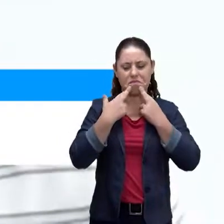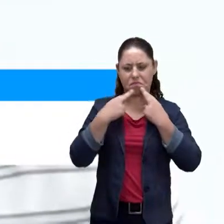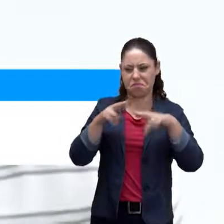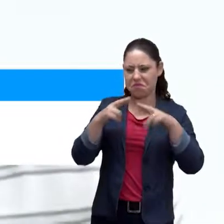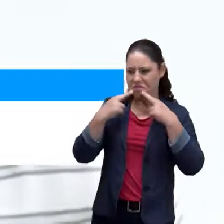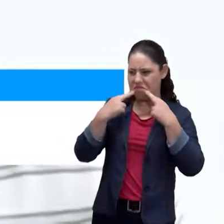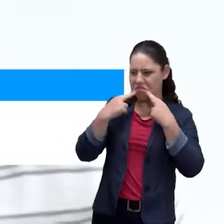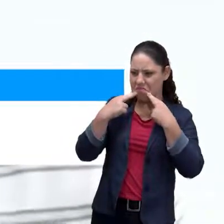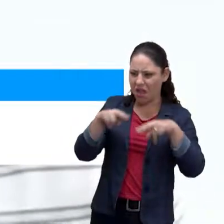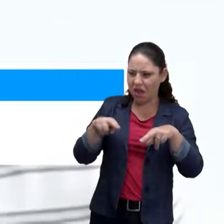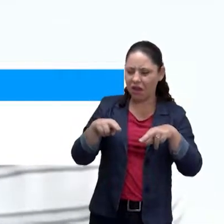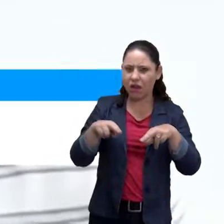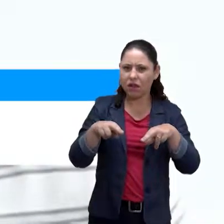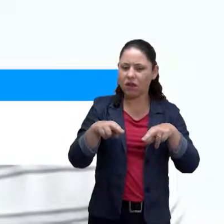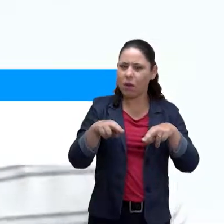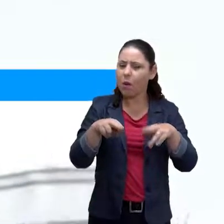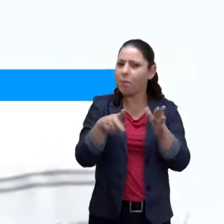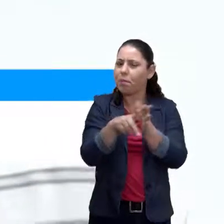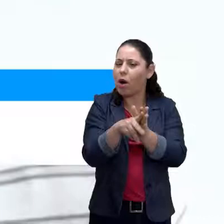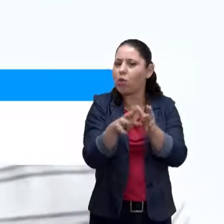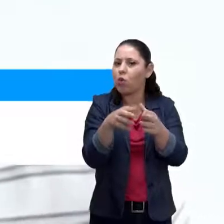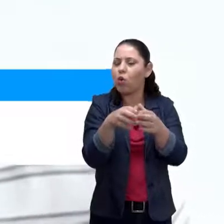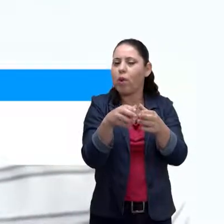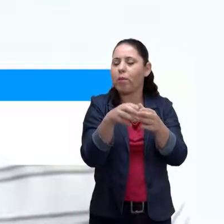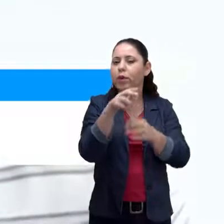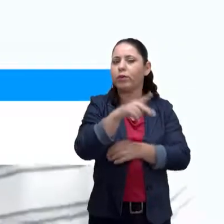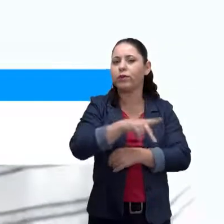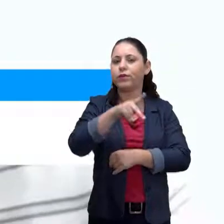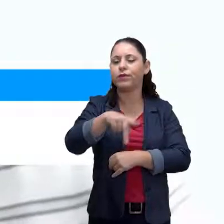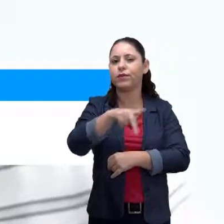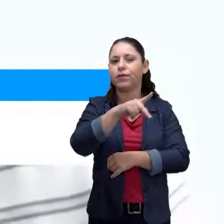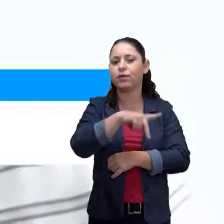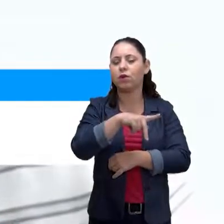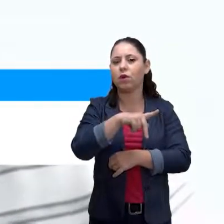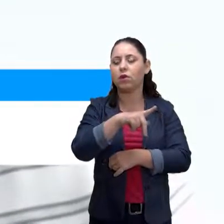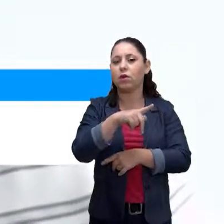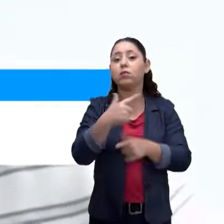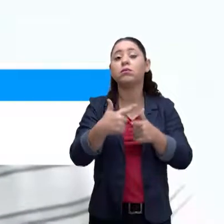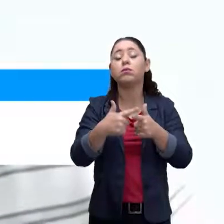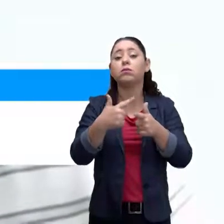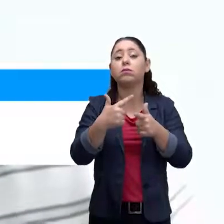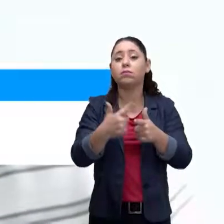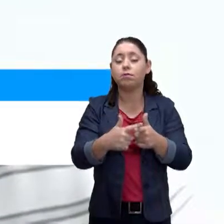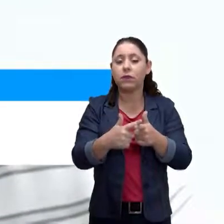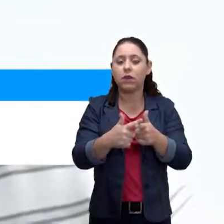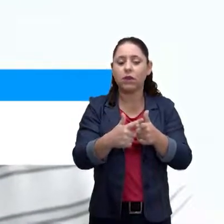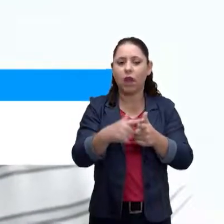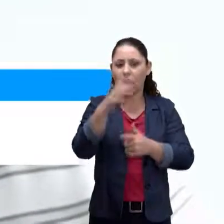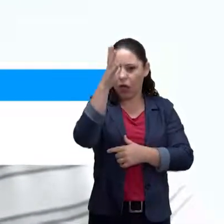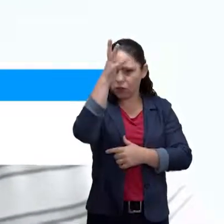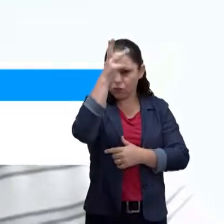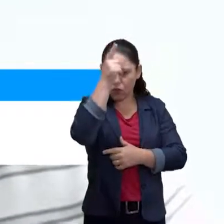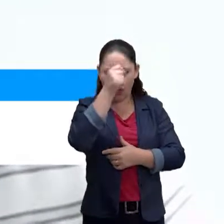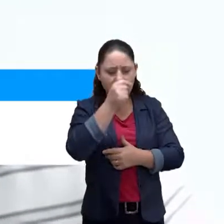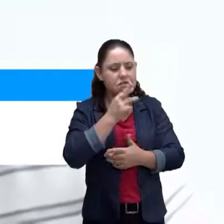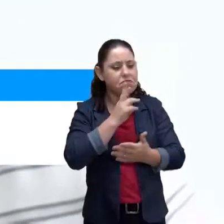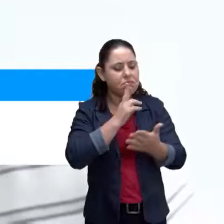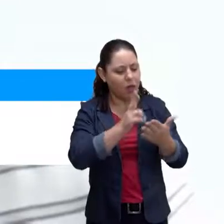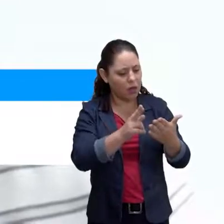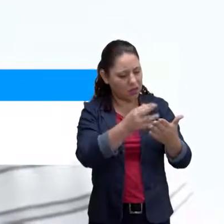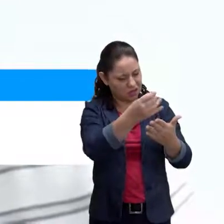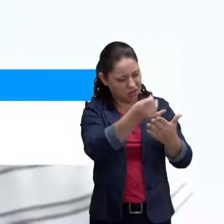muita reclamação por parte dos professores com relação aos